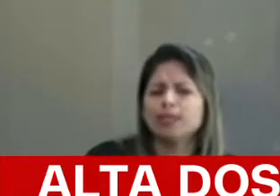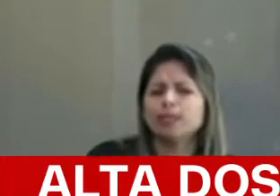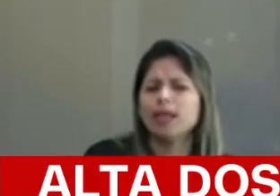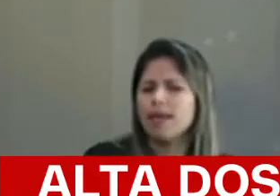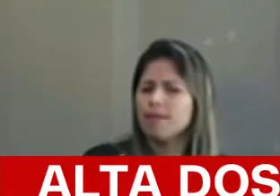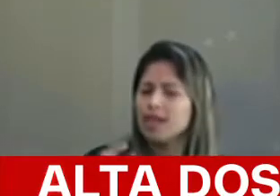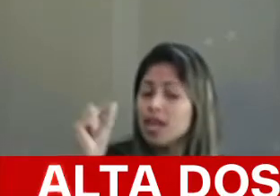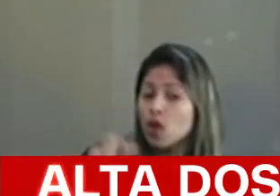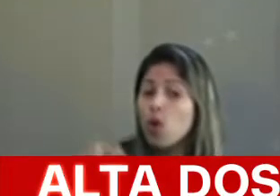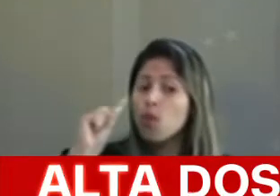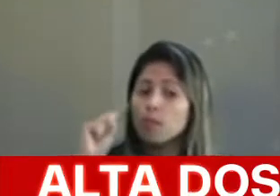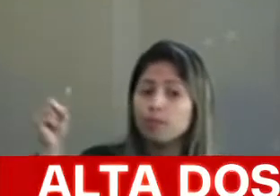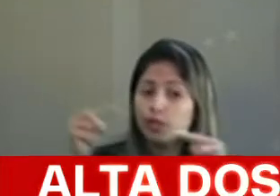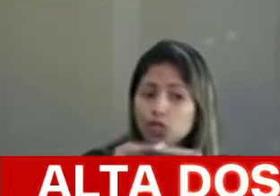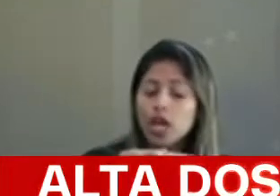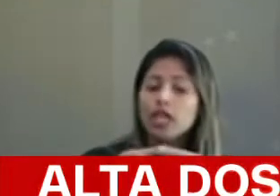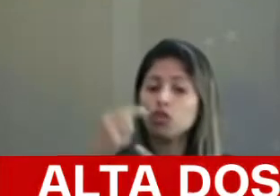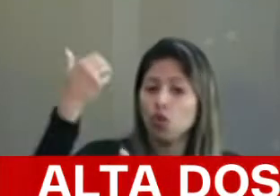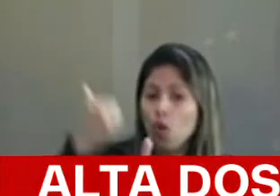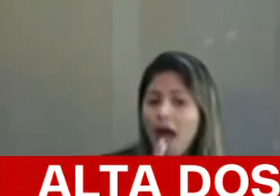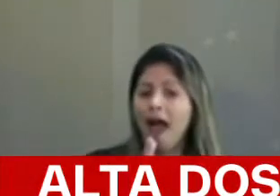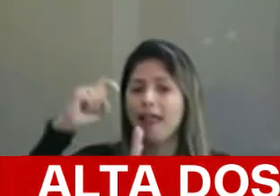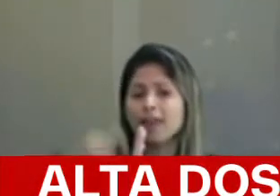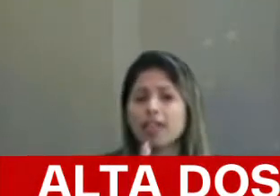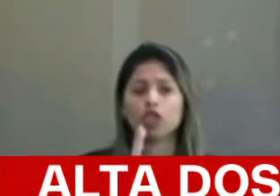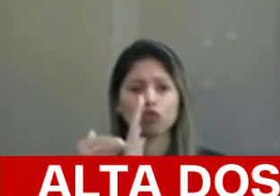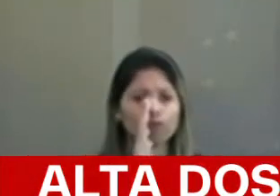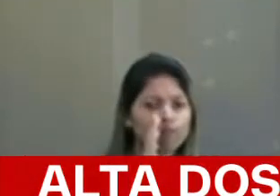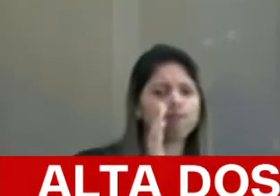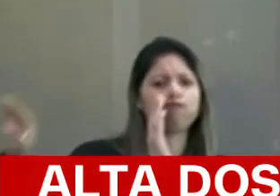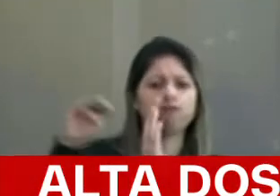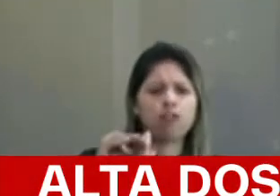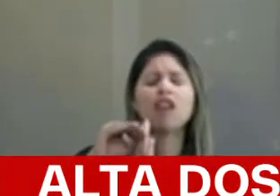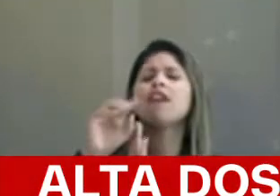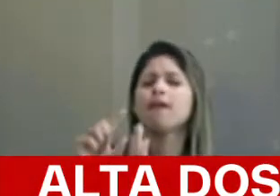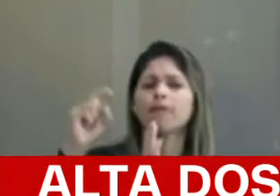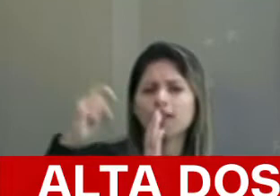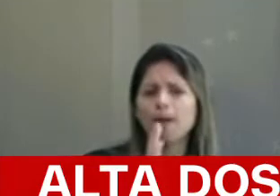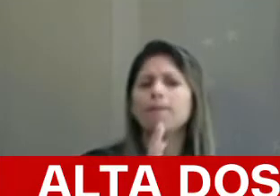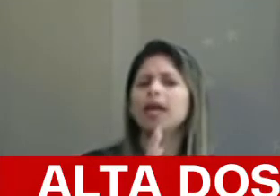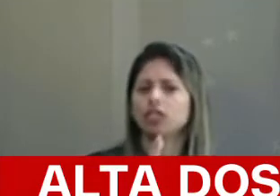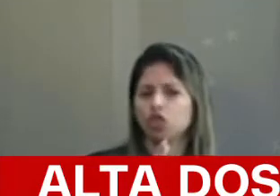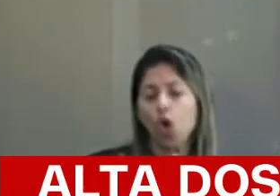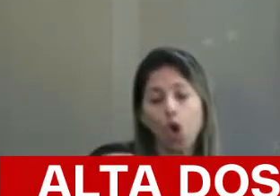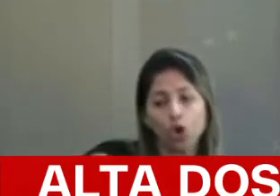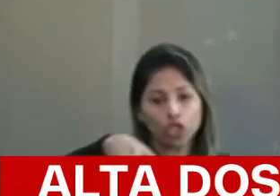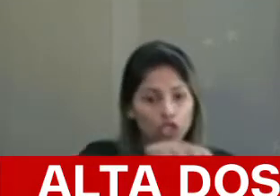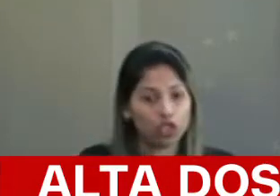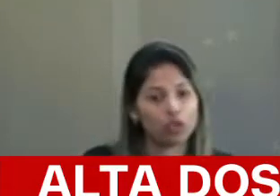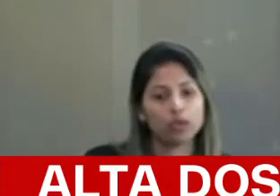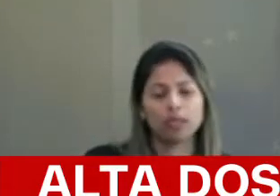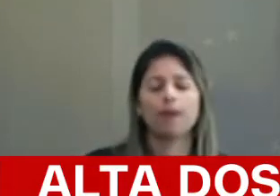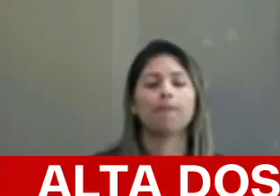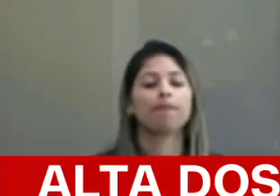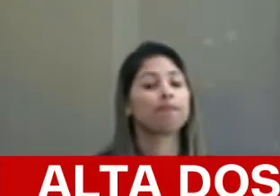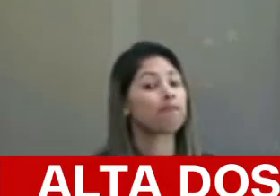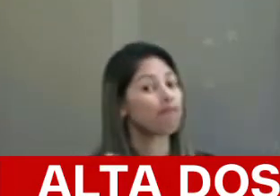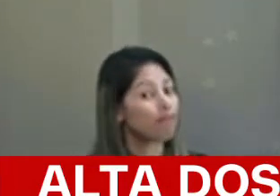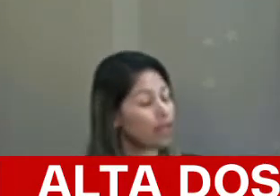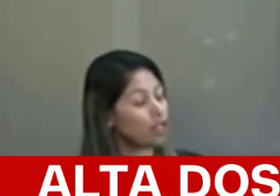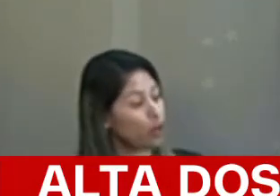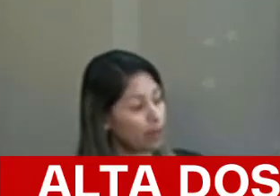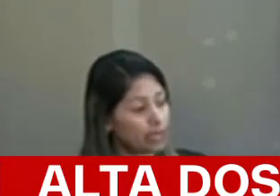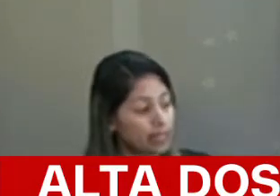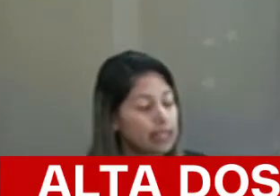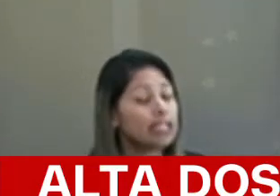foram objetos de alíquotas elevadas do imposto pelos entes federativos. Quero fazer aqui, senhor presidente, se o senhor me